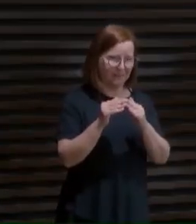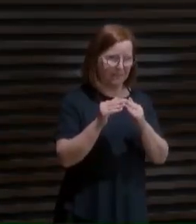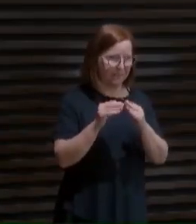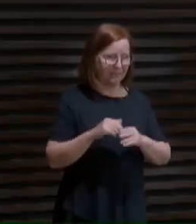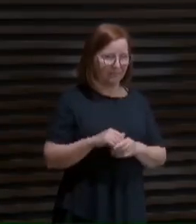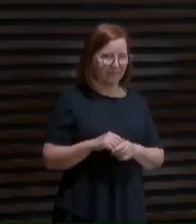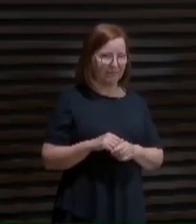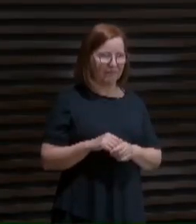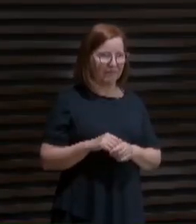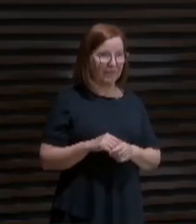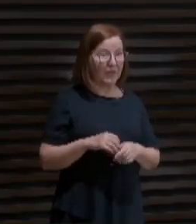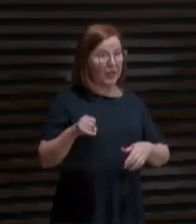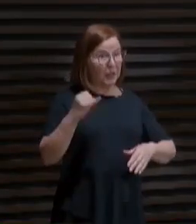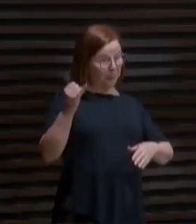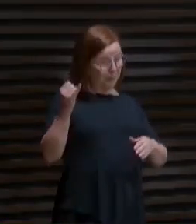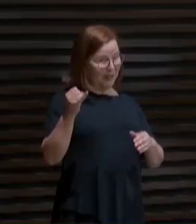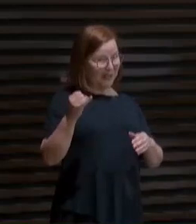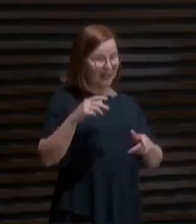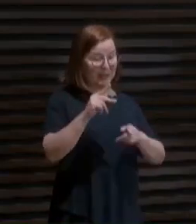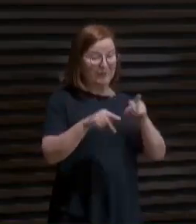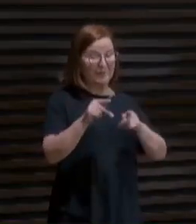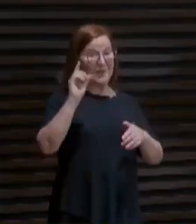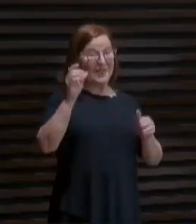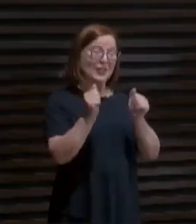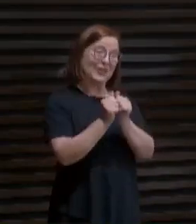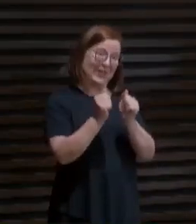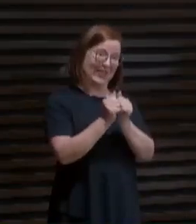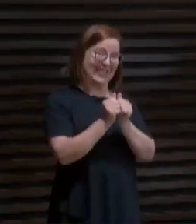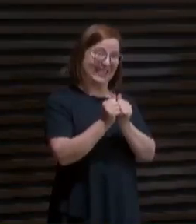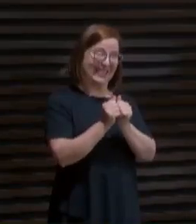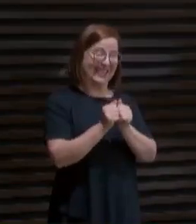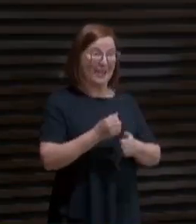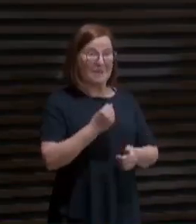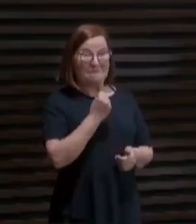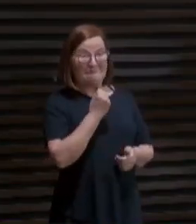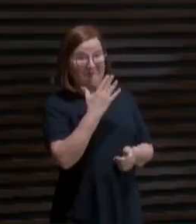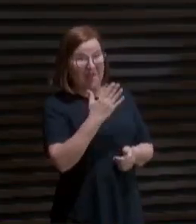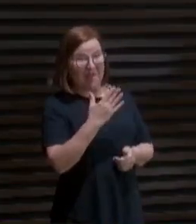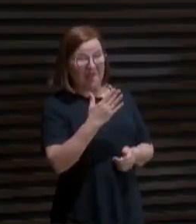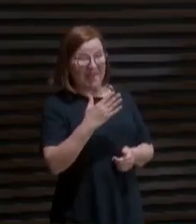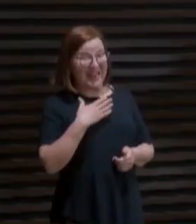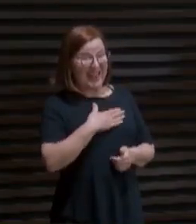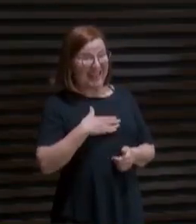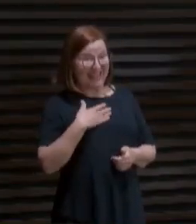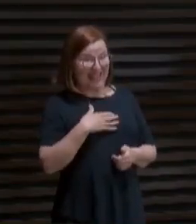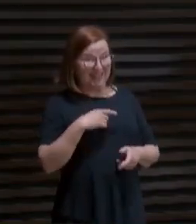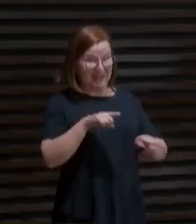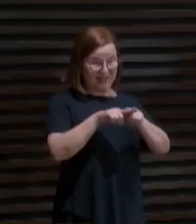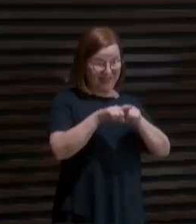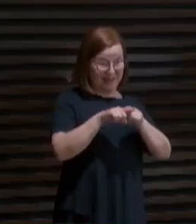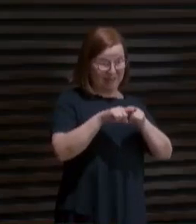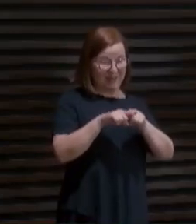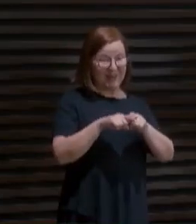Olha a importância da igreja. Oh, quão bom e quão agradável é que os irmãos